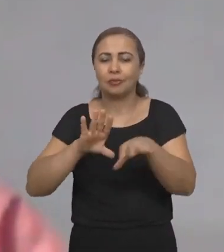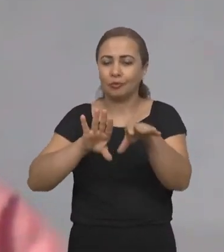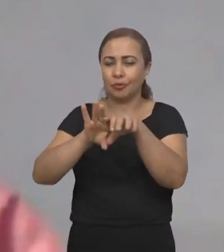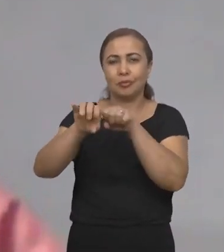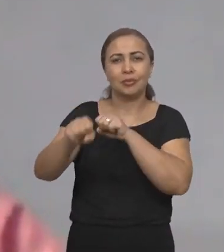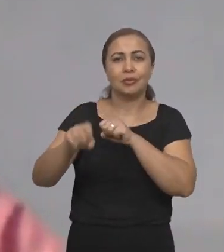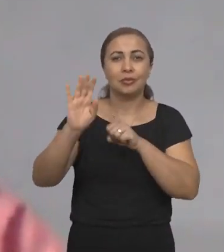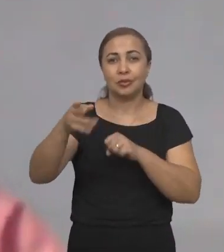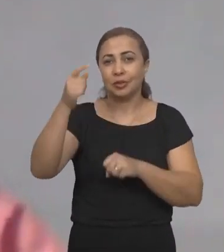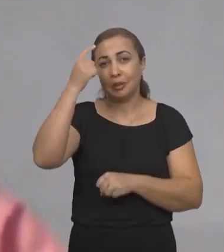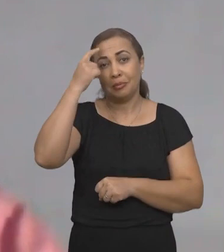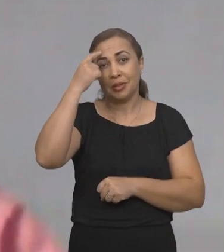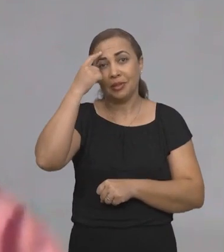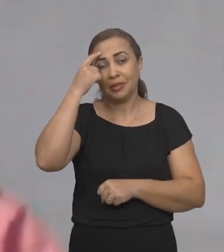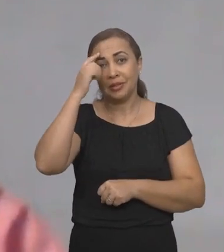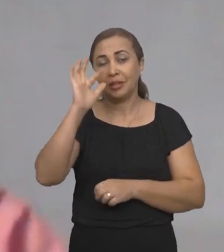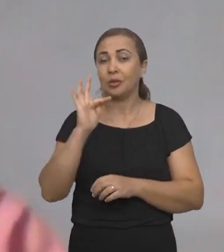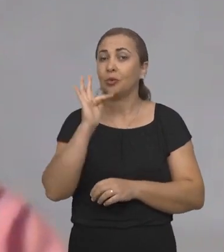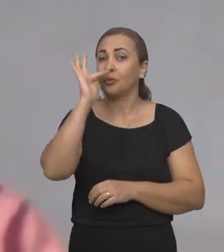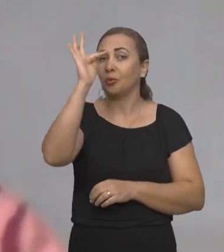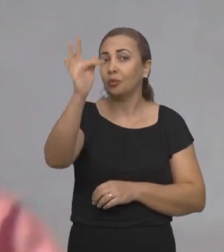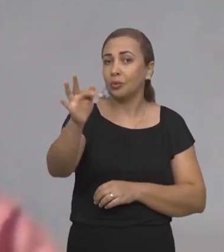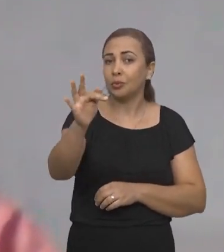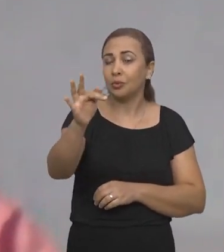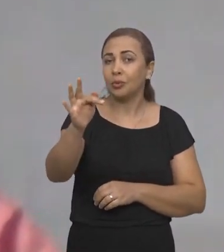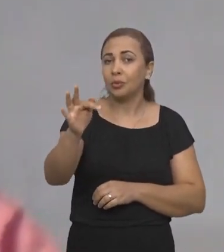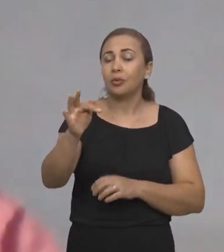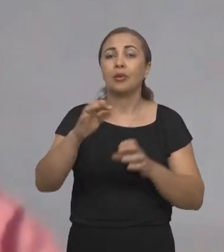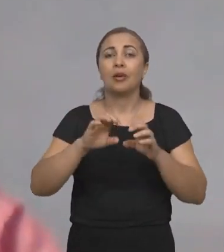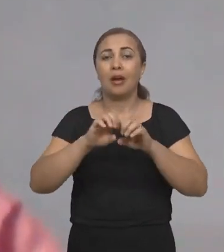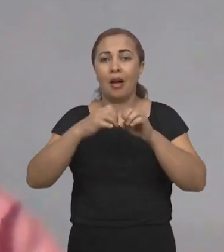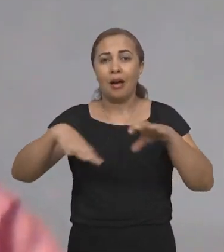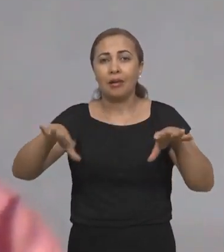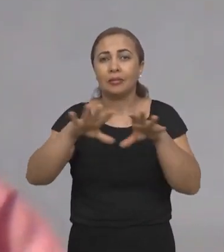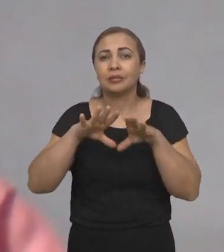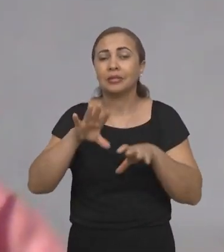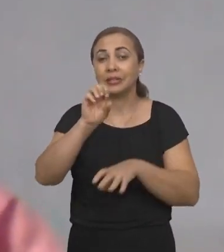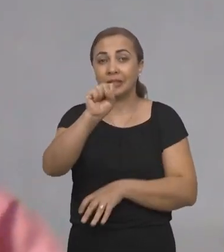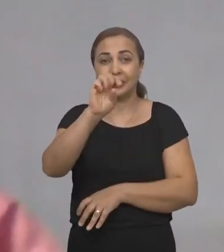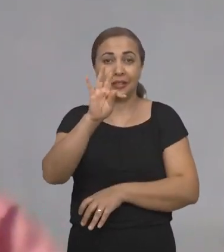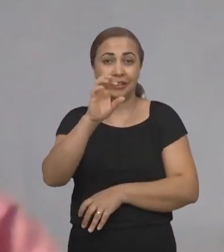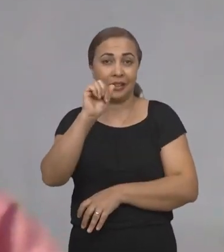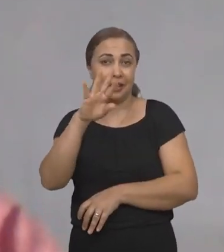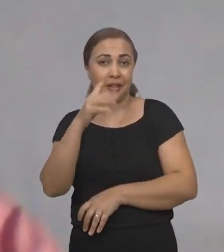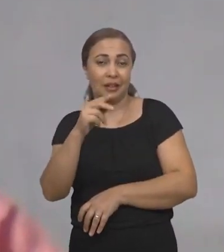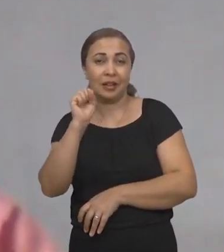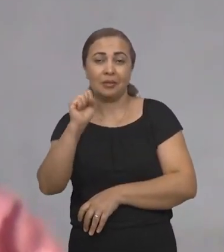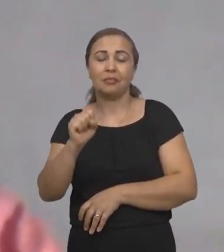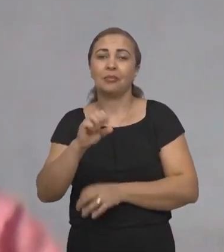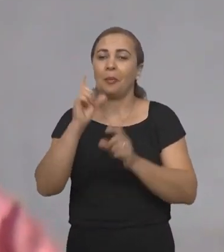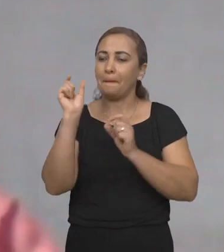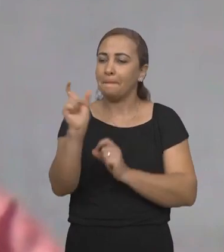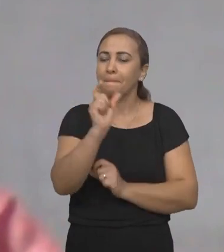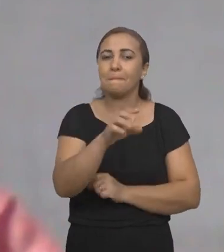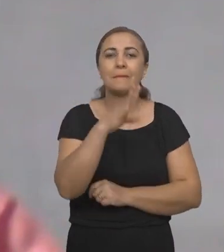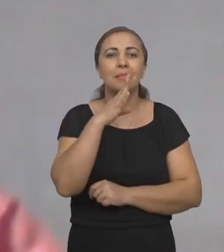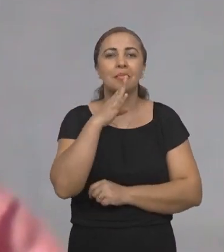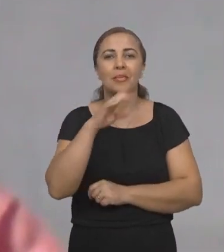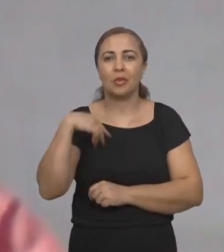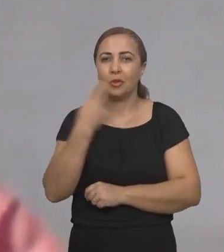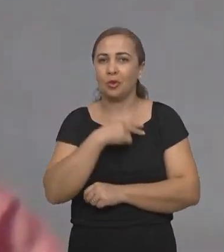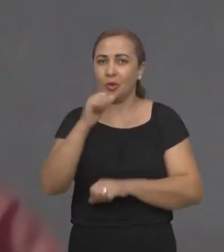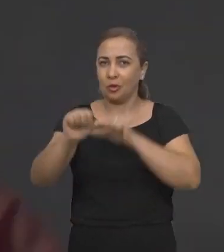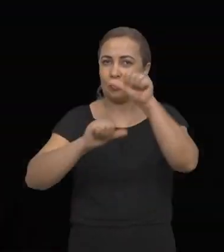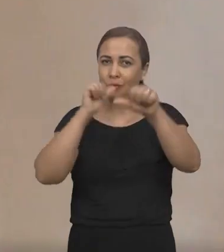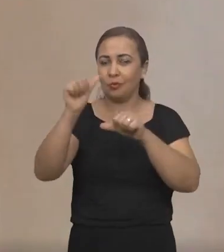e, inclusive, já pensando em spin-offs acadêmicas que possam gerar aí startups com partes desse conhecimento que a